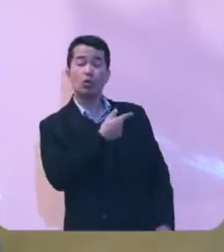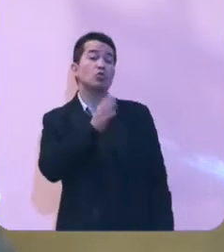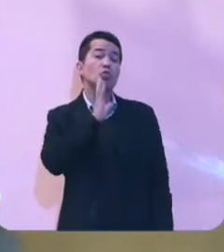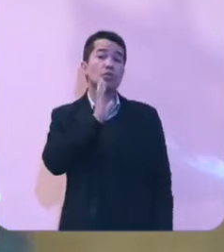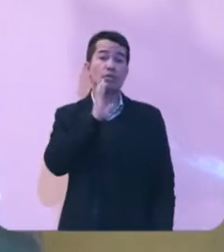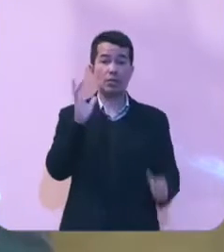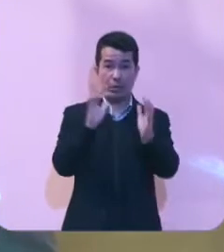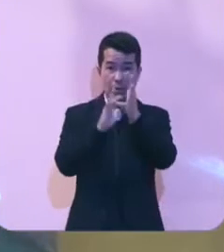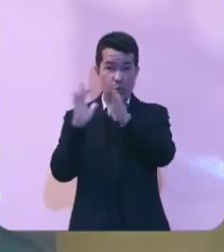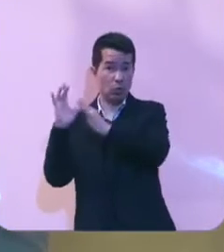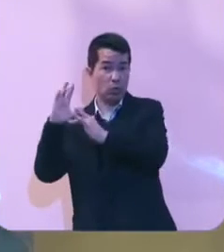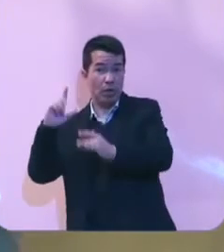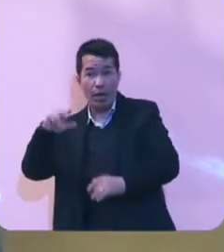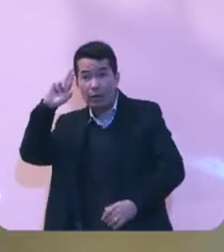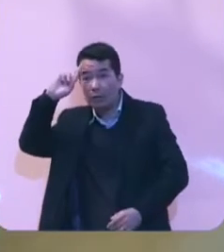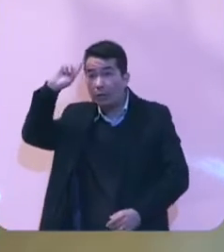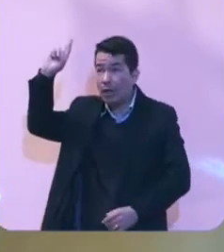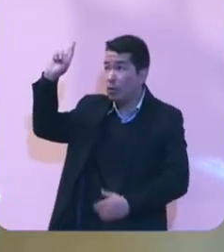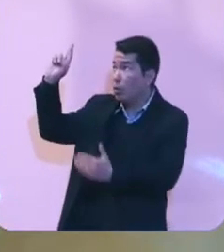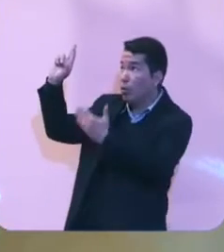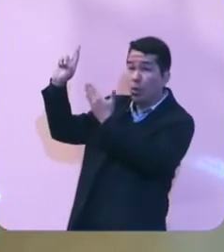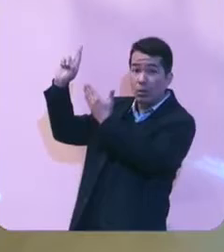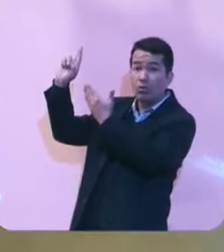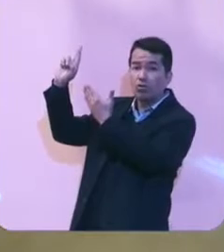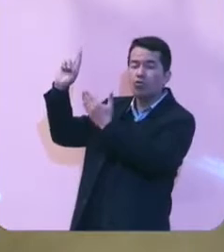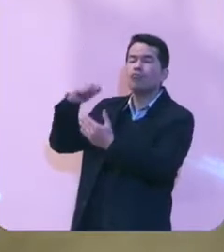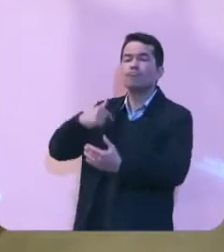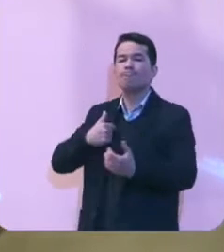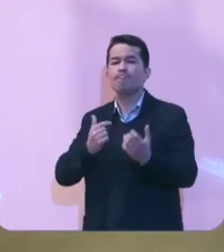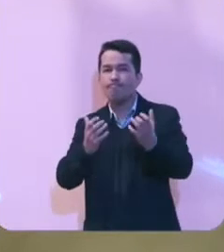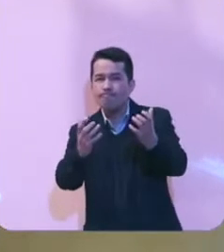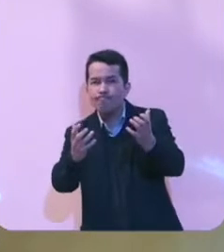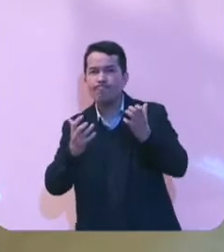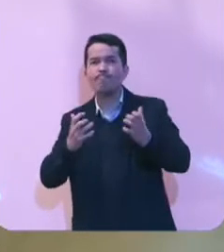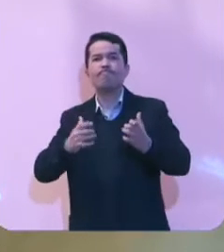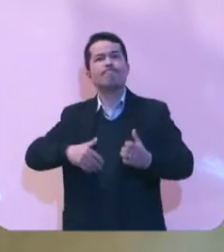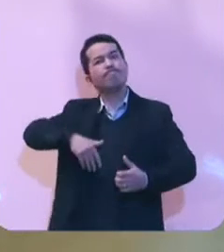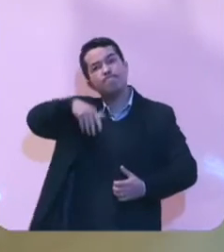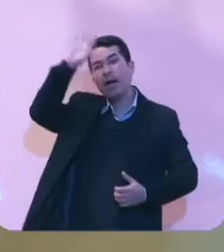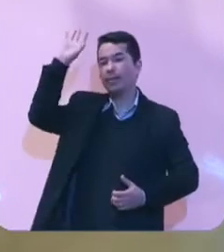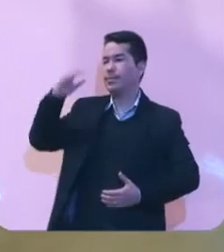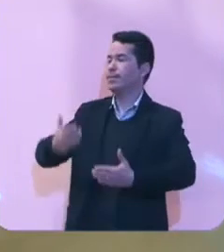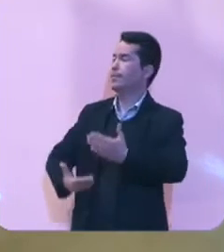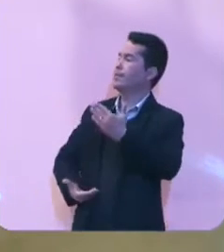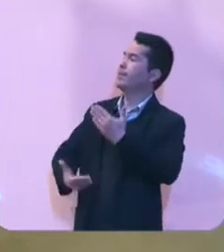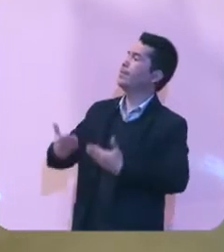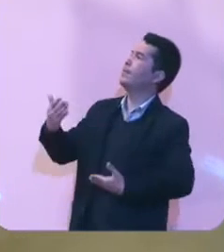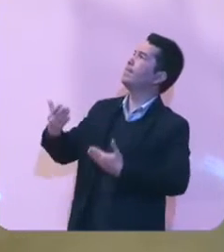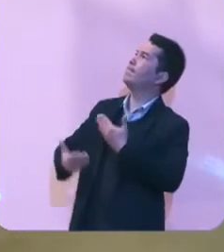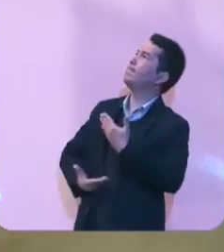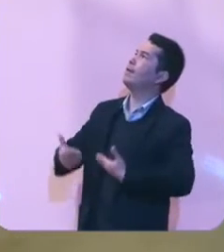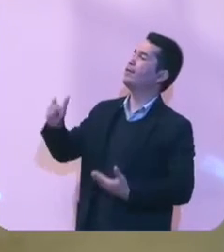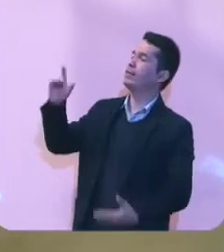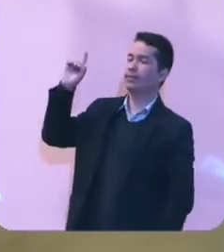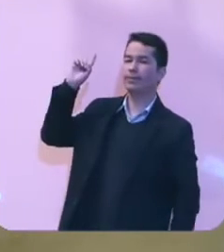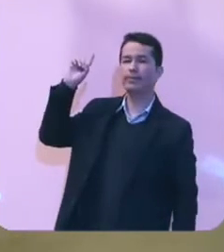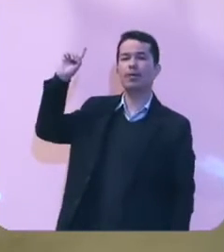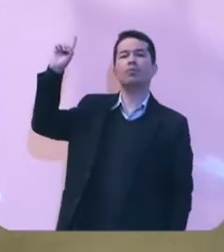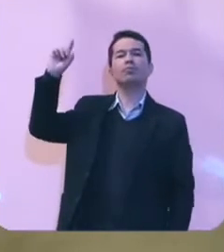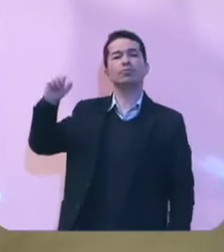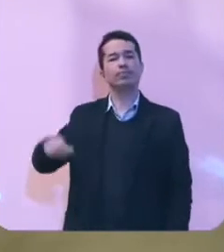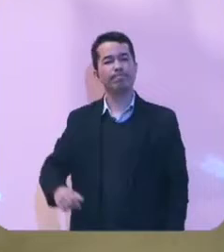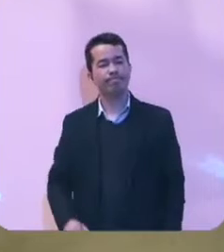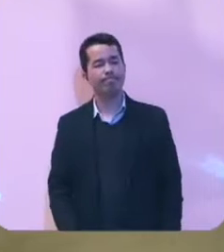pessoas nesse mundo. O prazer de Davi estava nas coisas, não estava